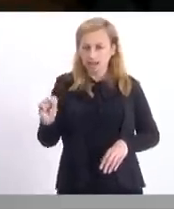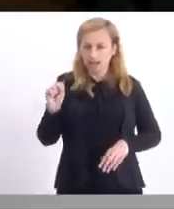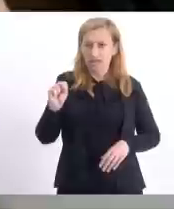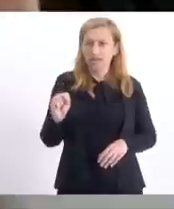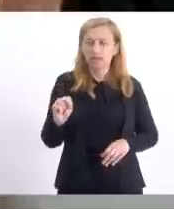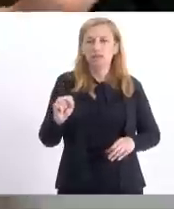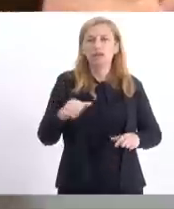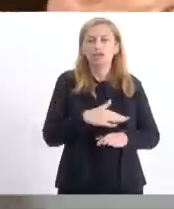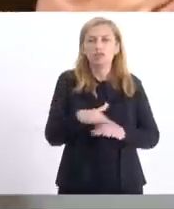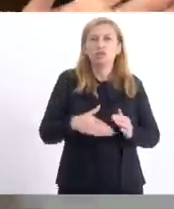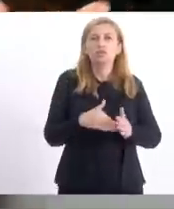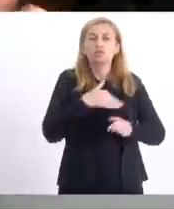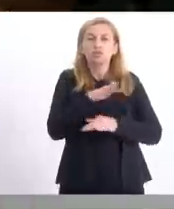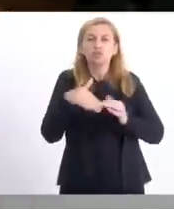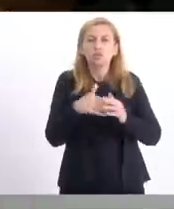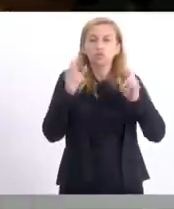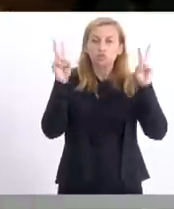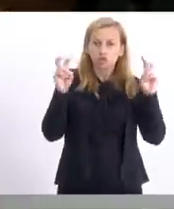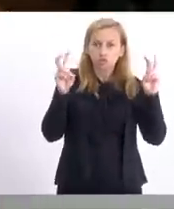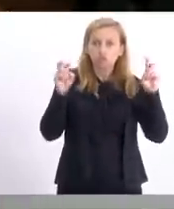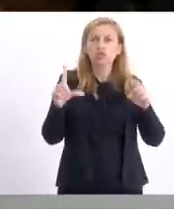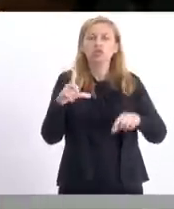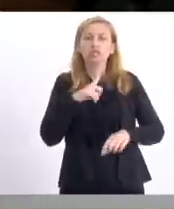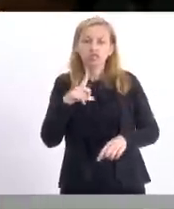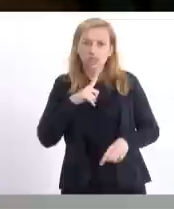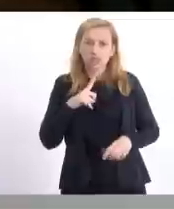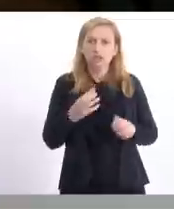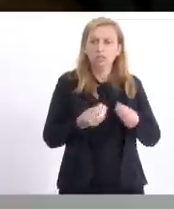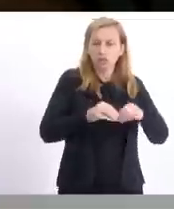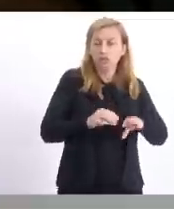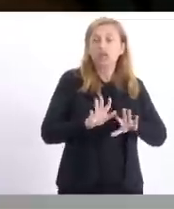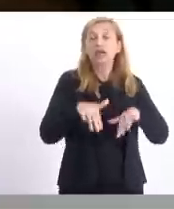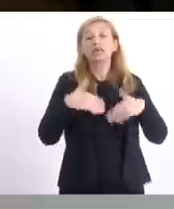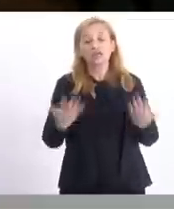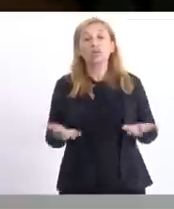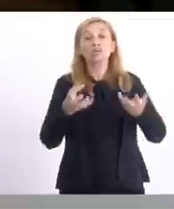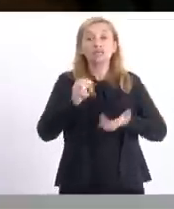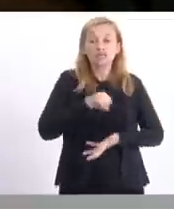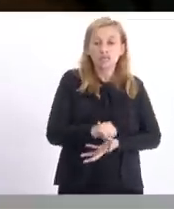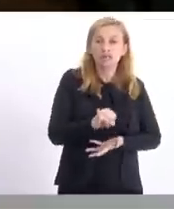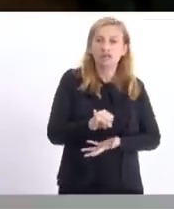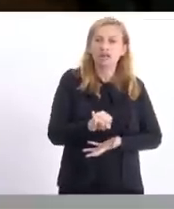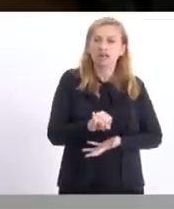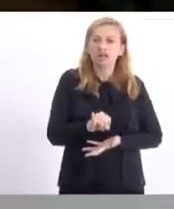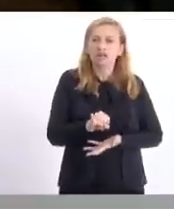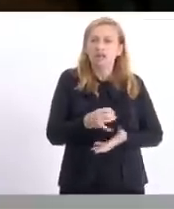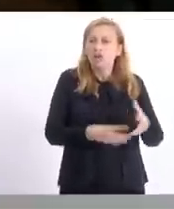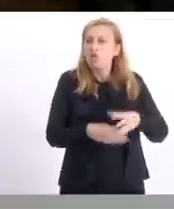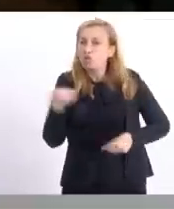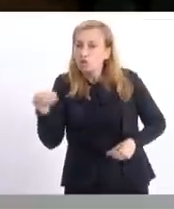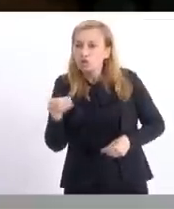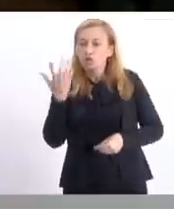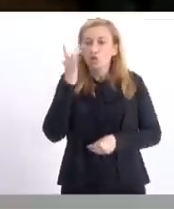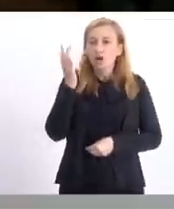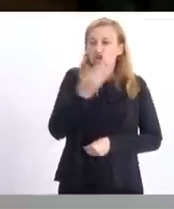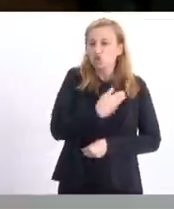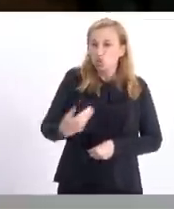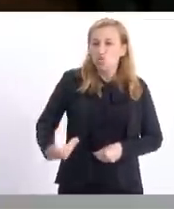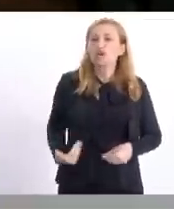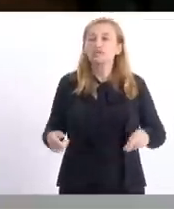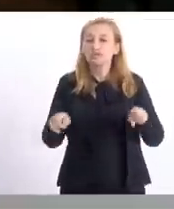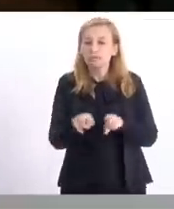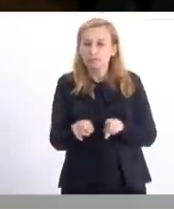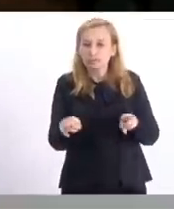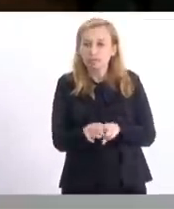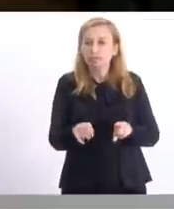porque para toda causa existe uma consequência. Então, se vem rugindo, acho que o governo também tem